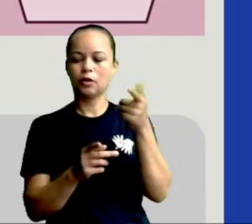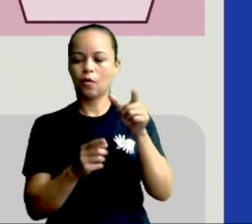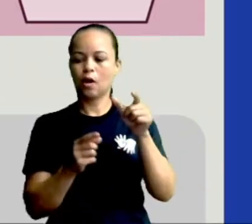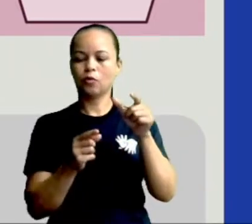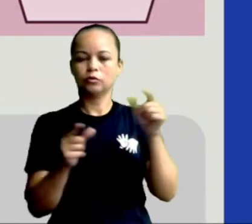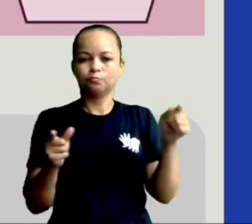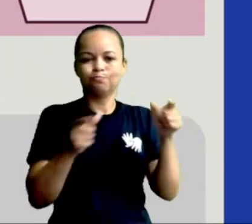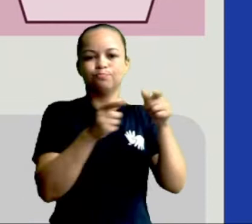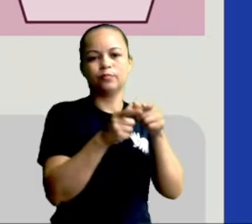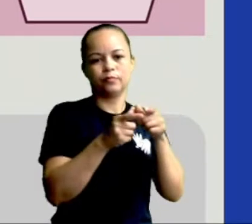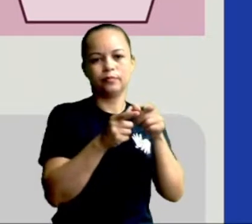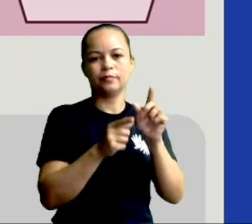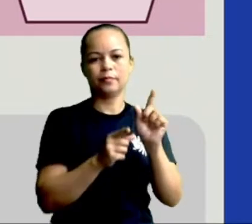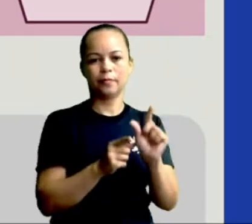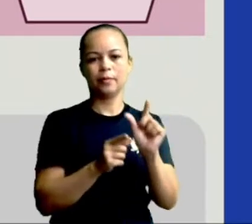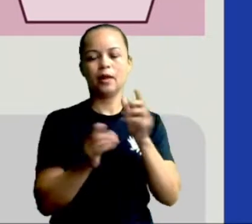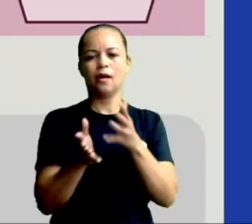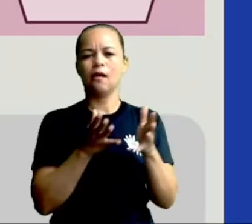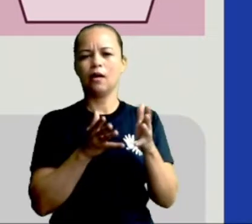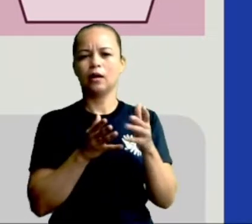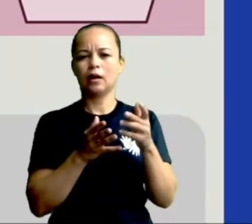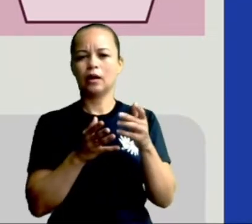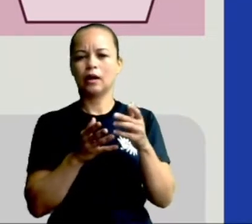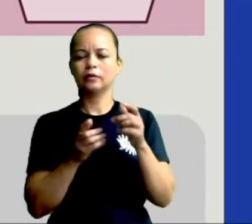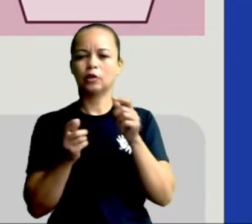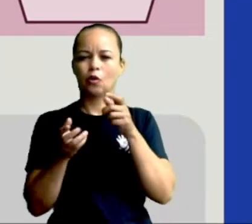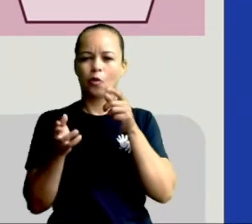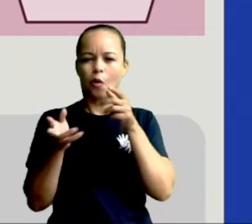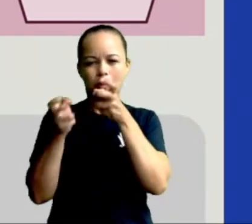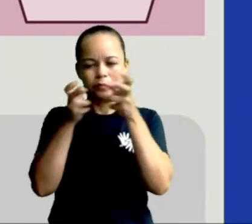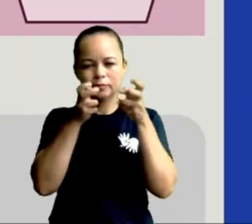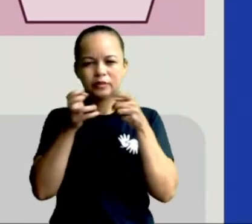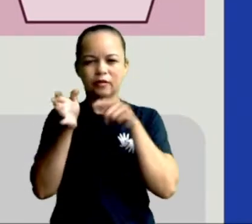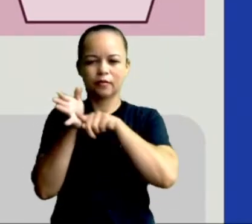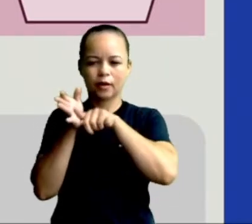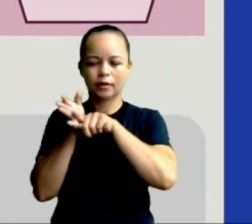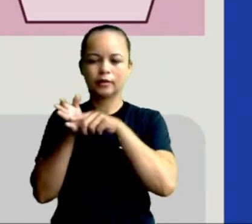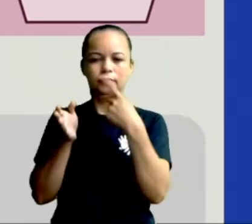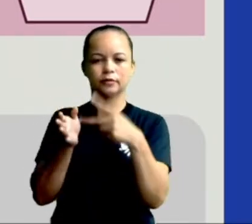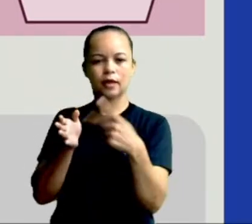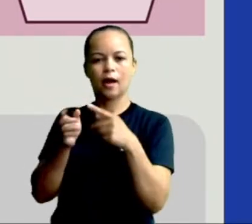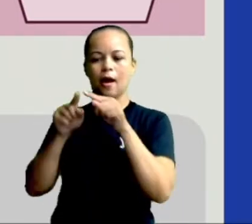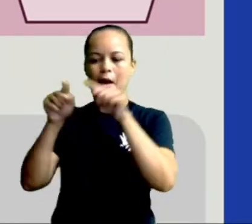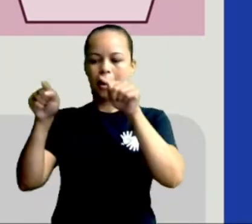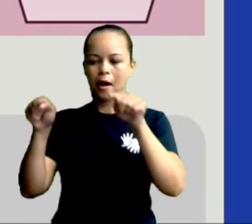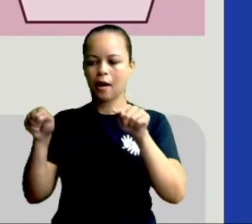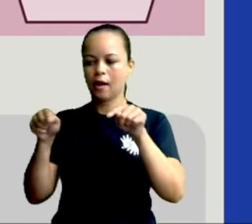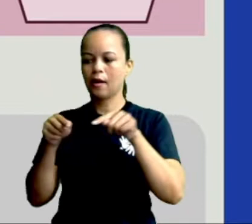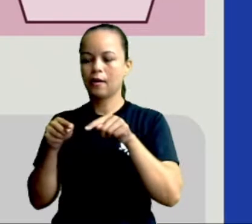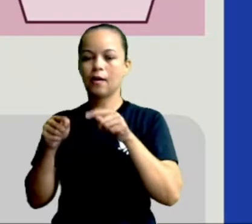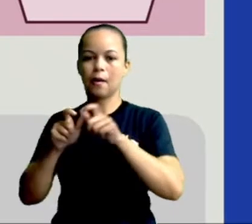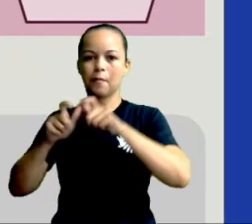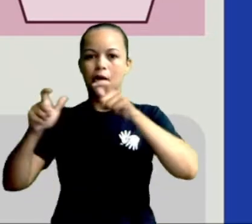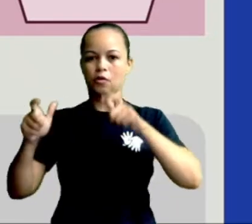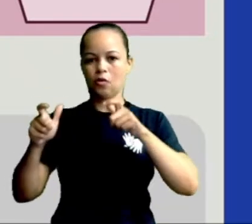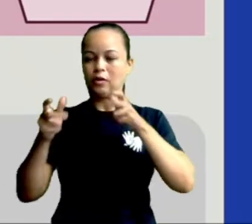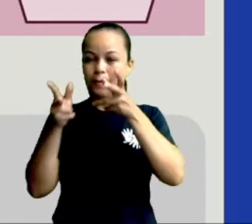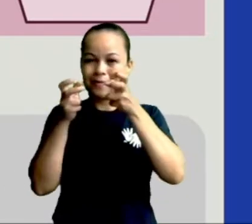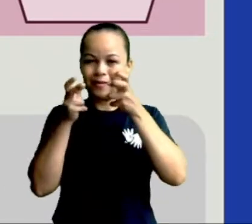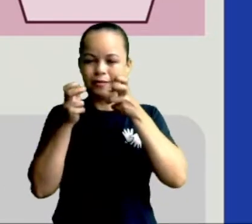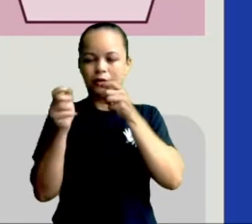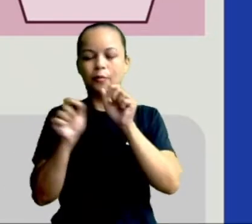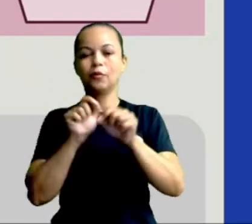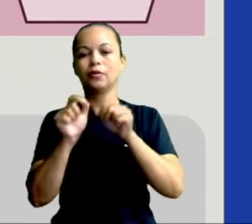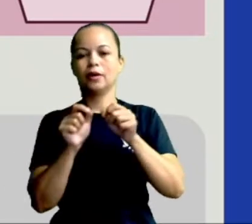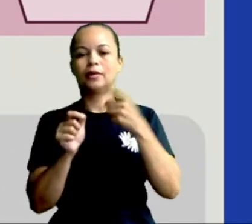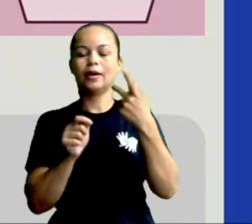estão aparecendo aí? Se eu analisar essa figura maior em relação às outras duas, a gente vai perceber que ela não é congruente em relação